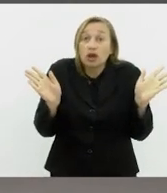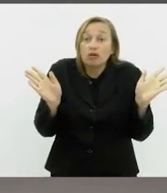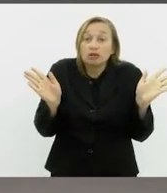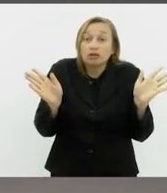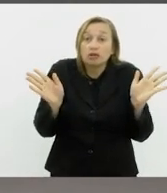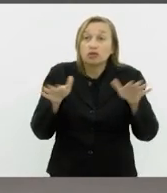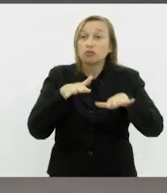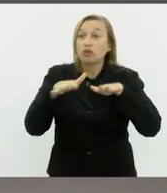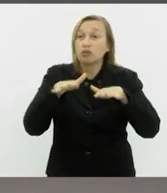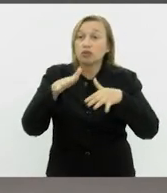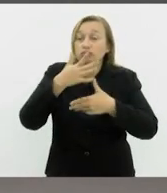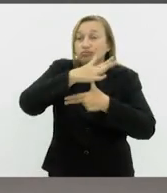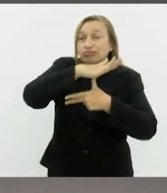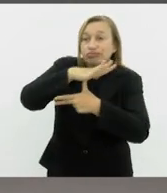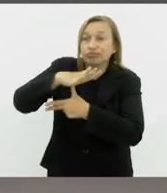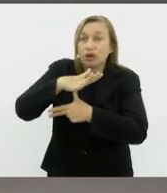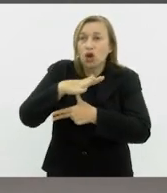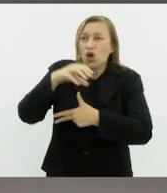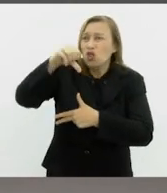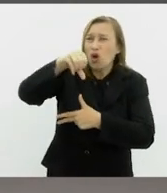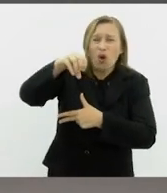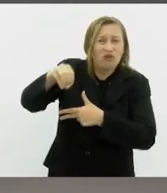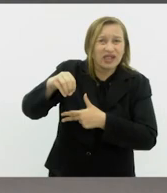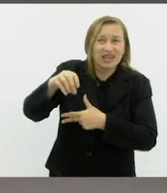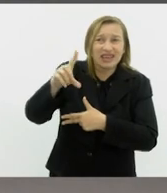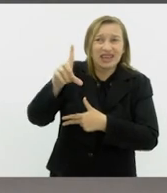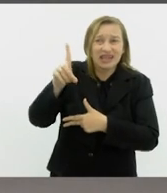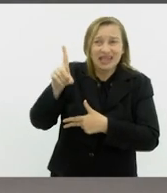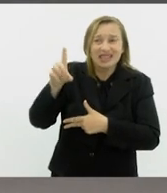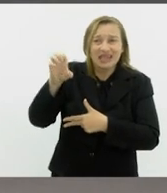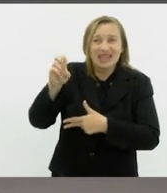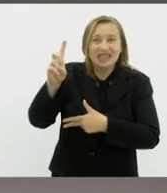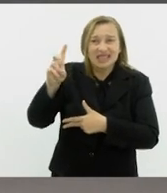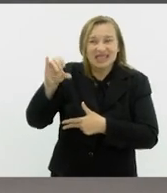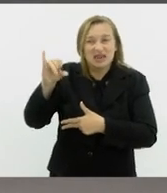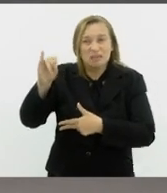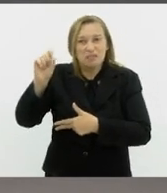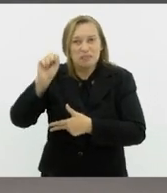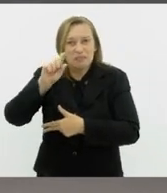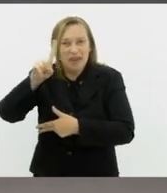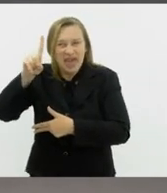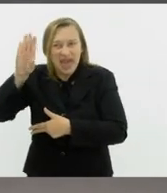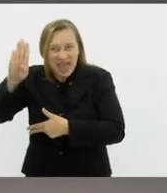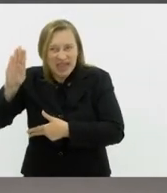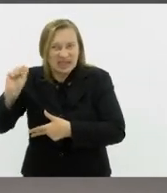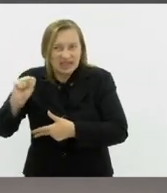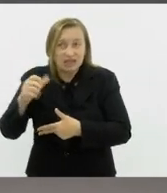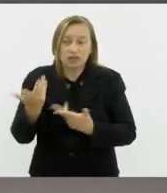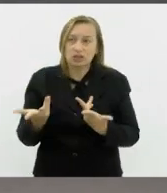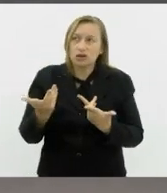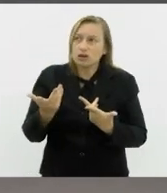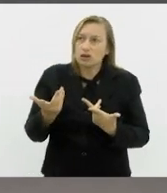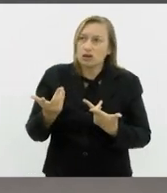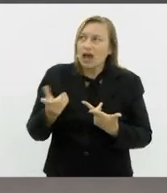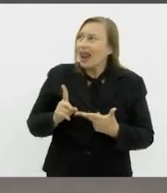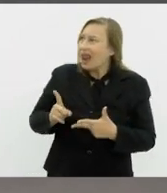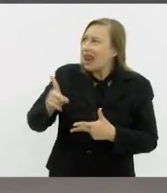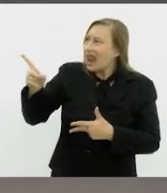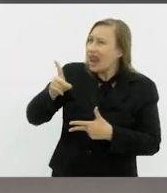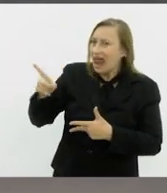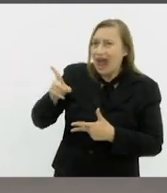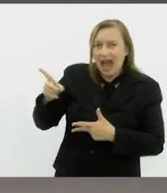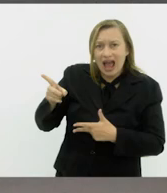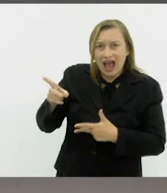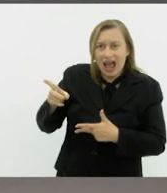Nós chegamos a 90 decibéis. Isso é inaceitável, gente. E lá em cima, as pessoas que moram lá